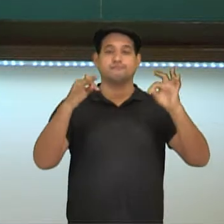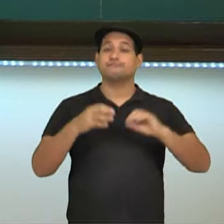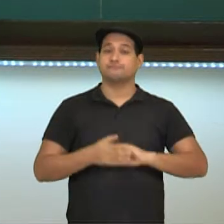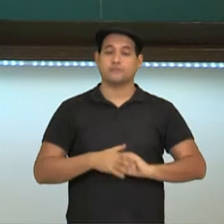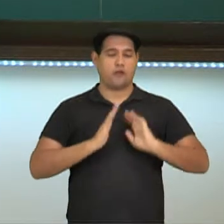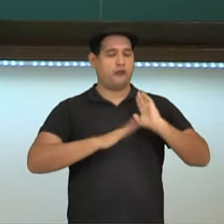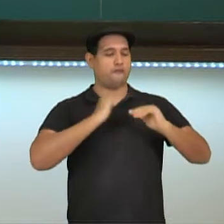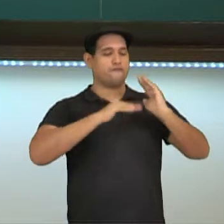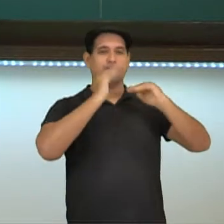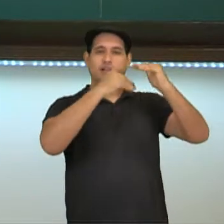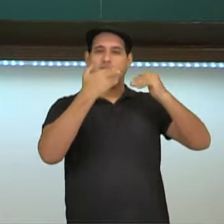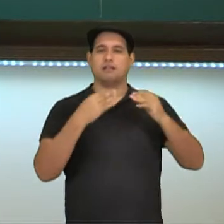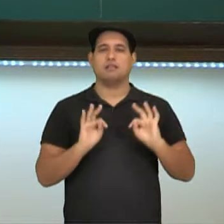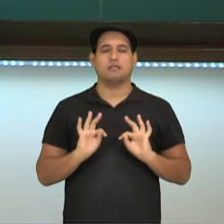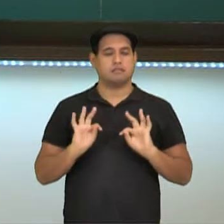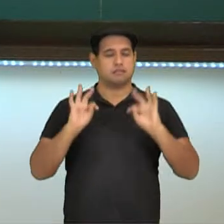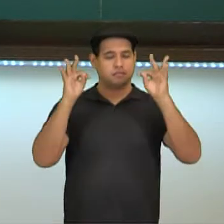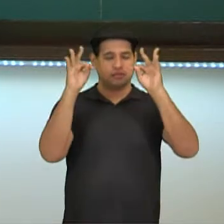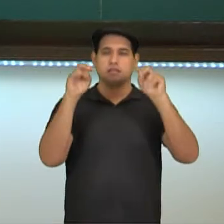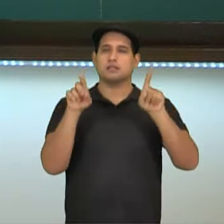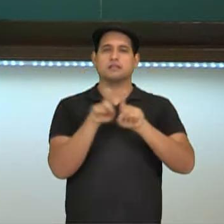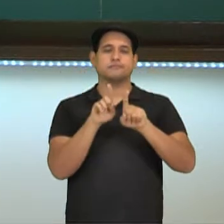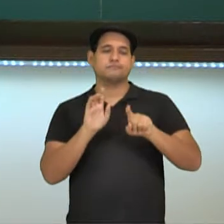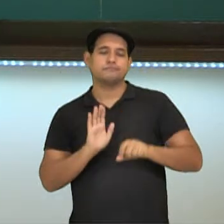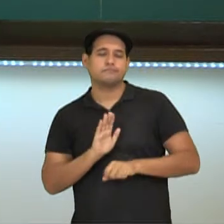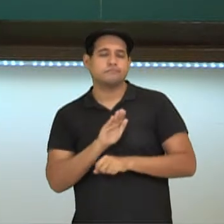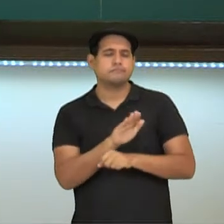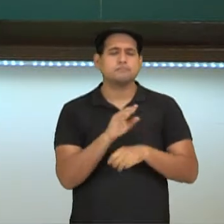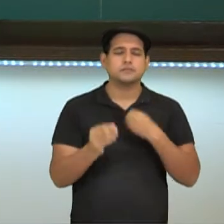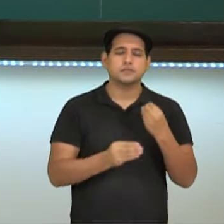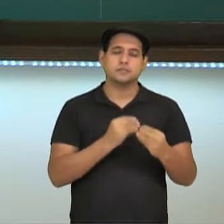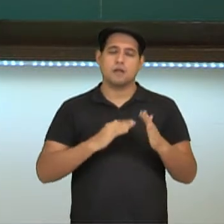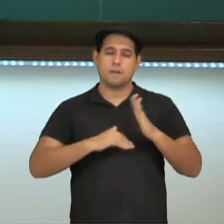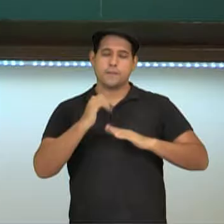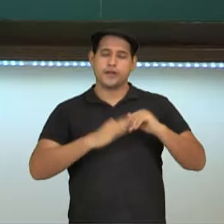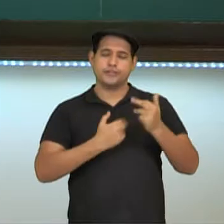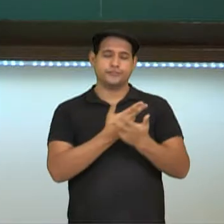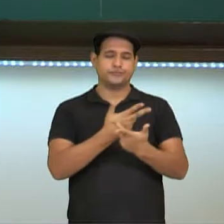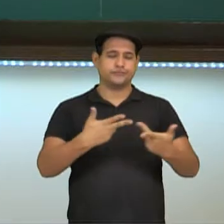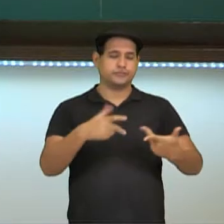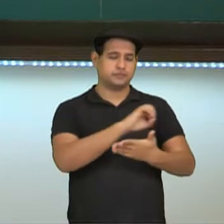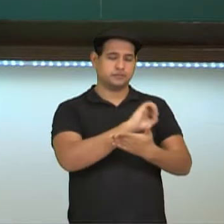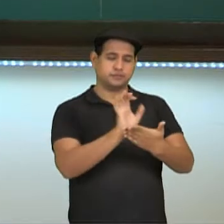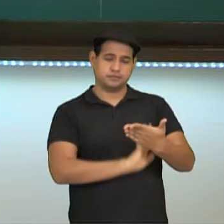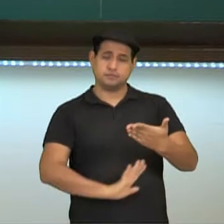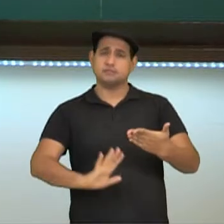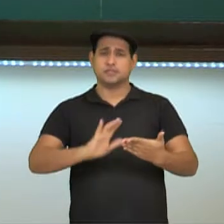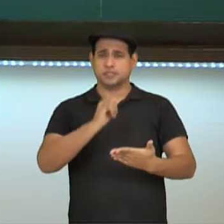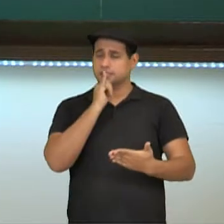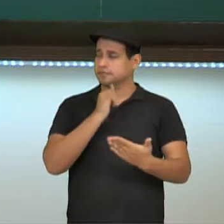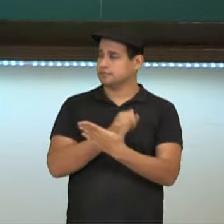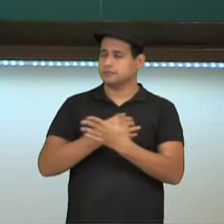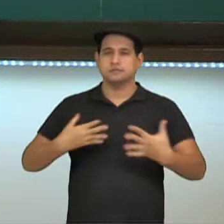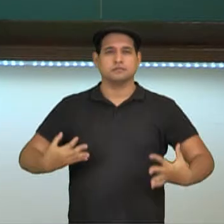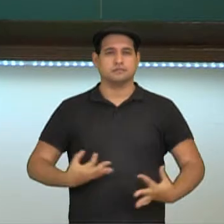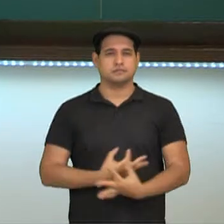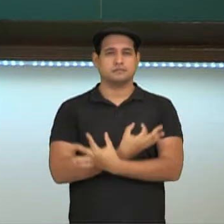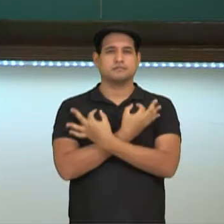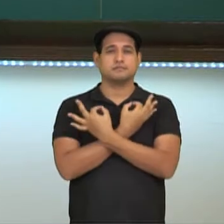a evolução da tecnologia influenciando na prática de diversas atividades, no caso aqui da